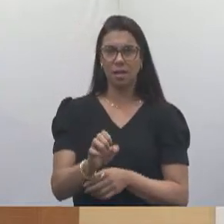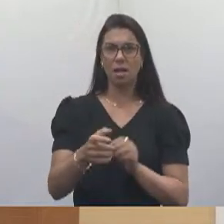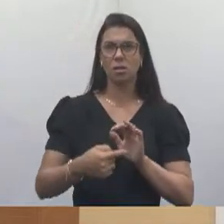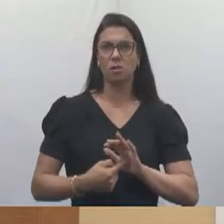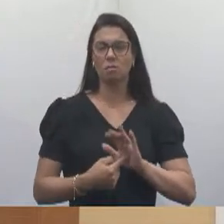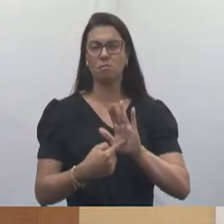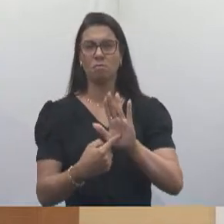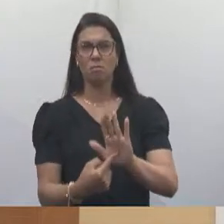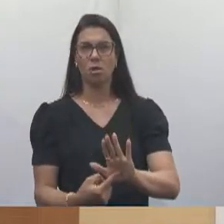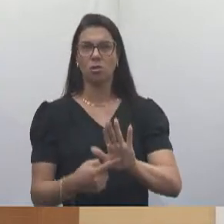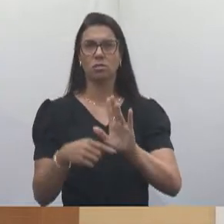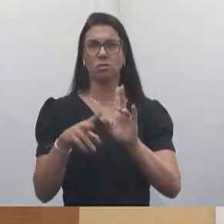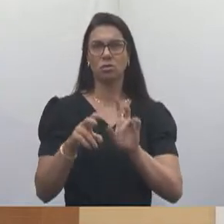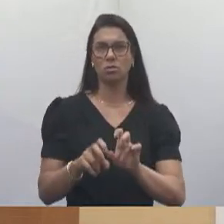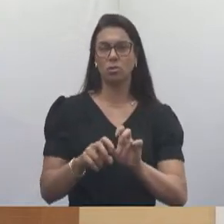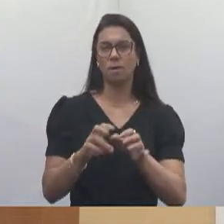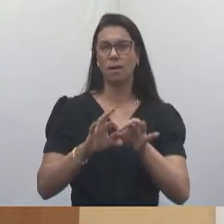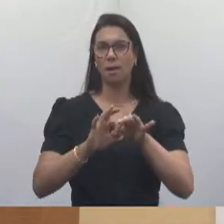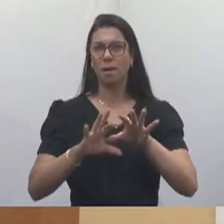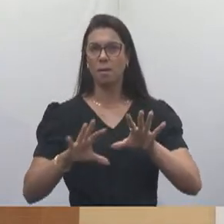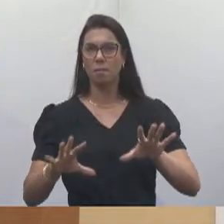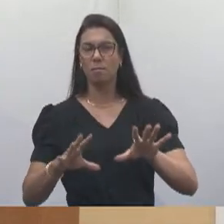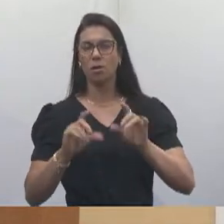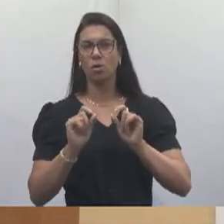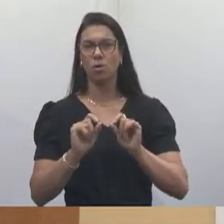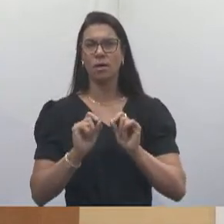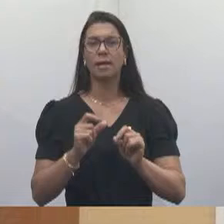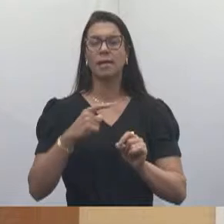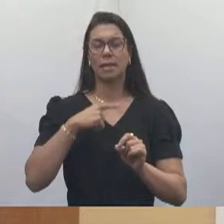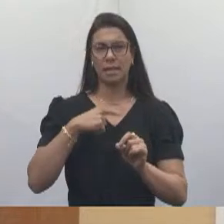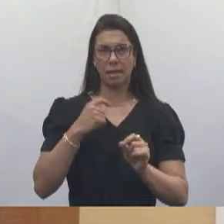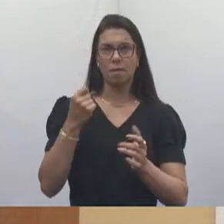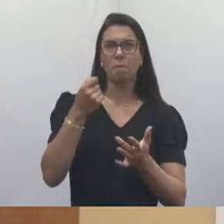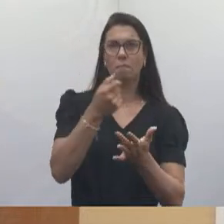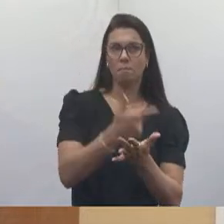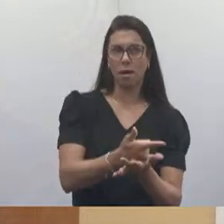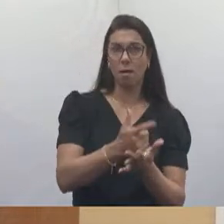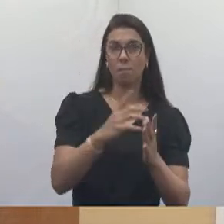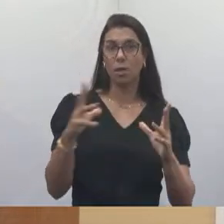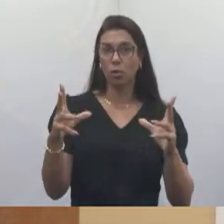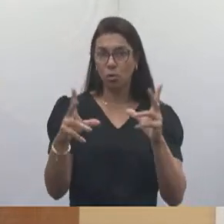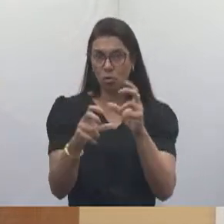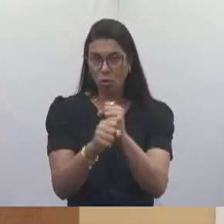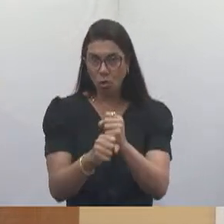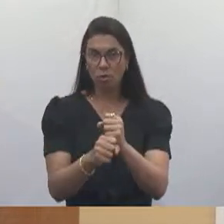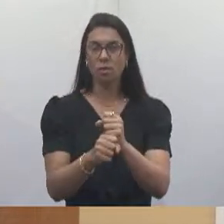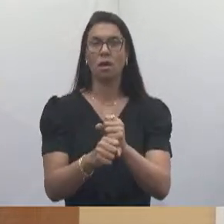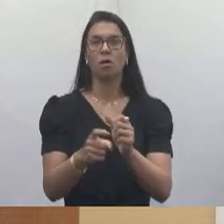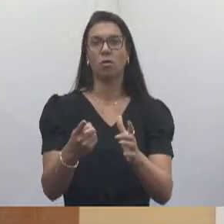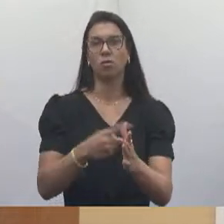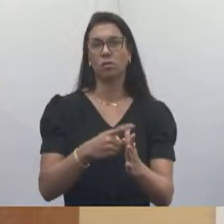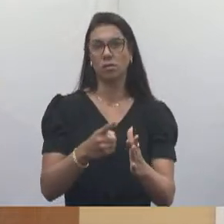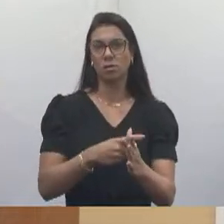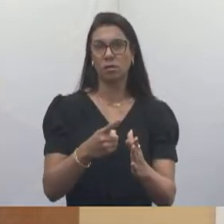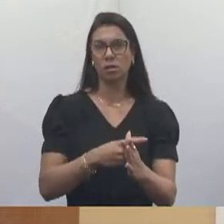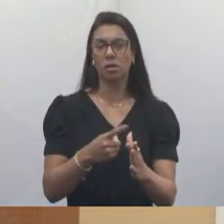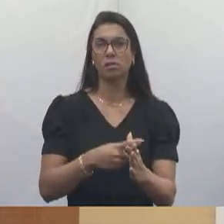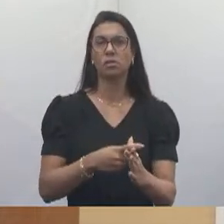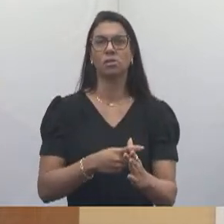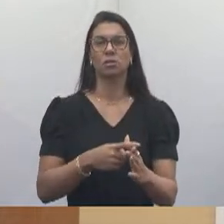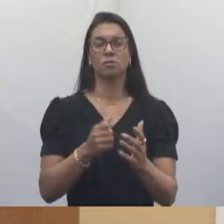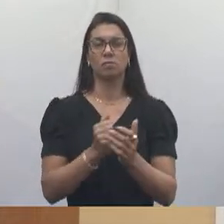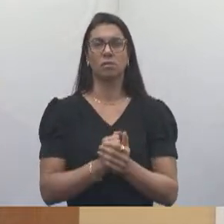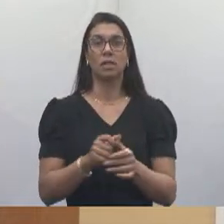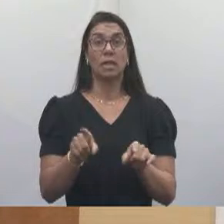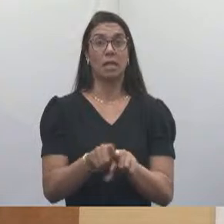considerada necessária permitiram constatar que houve pagamento integral dessa dívida referente ao exercício analisado,